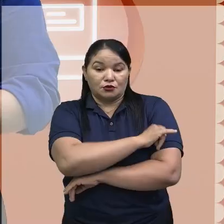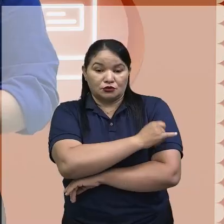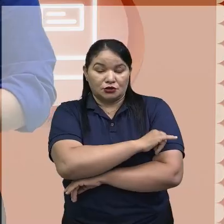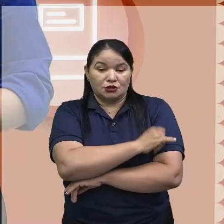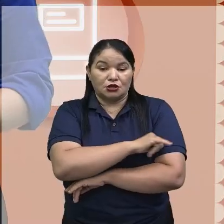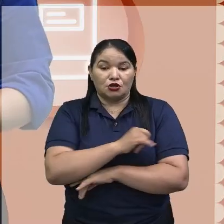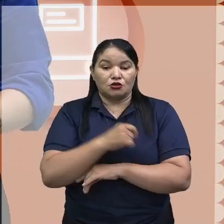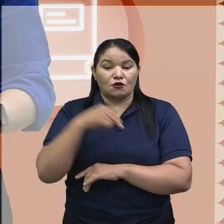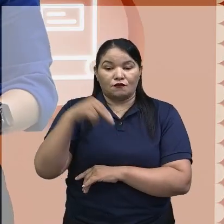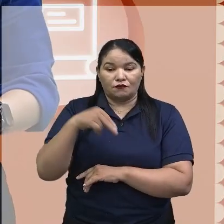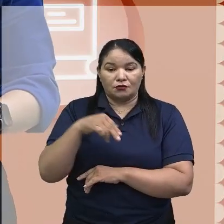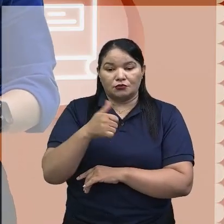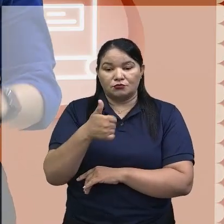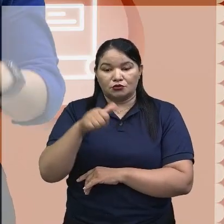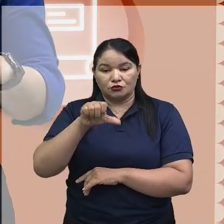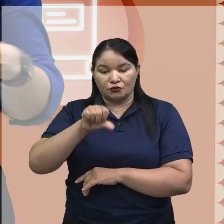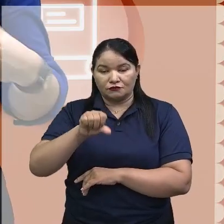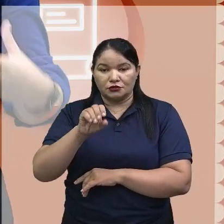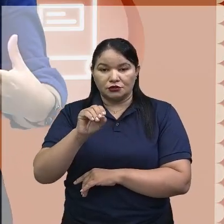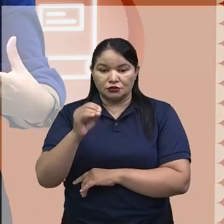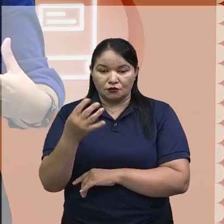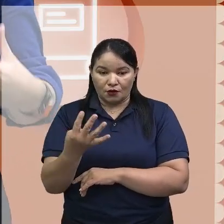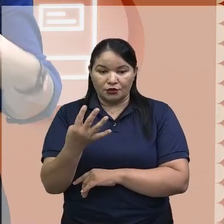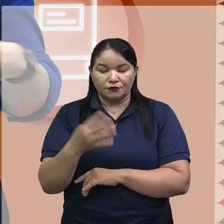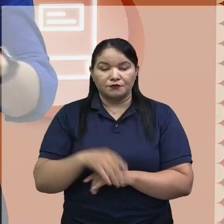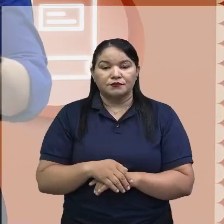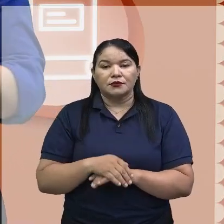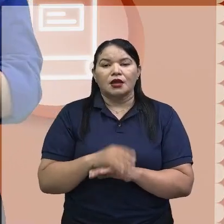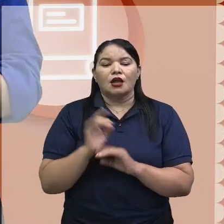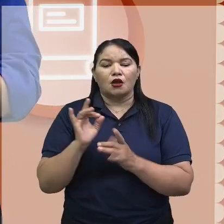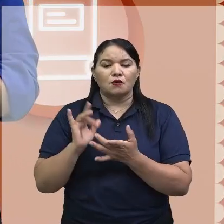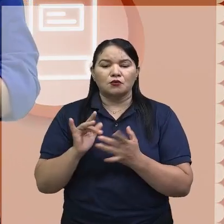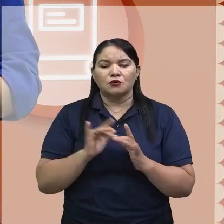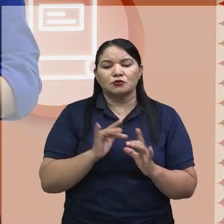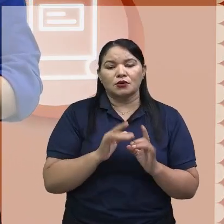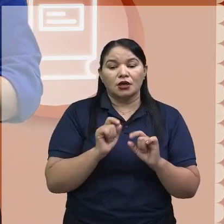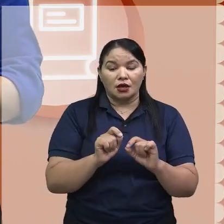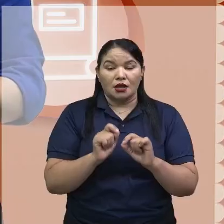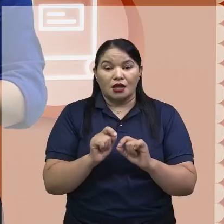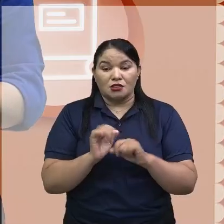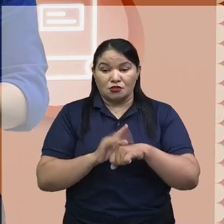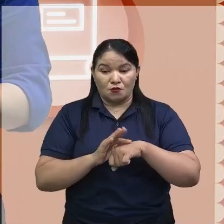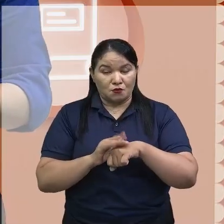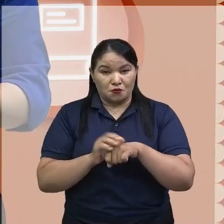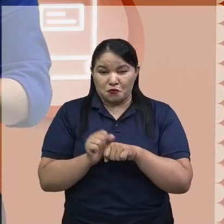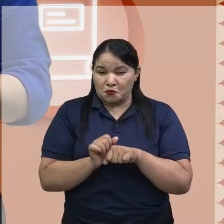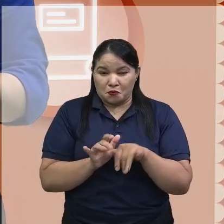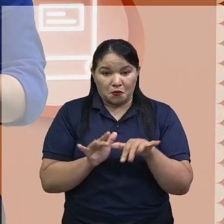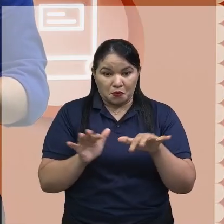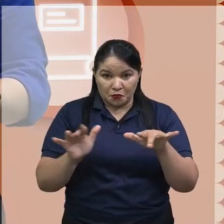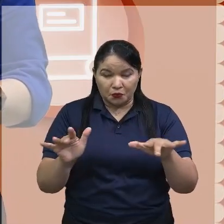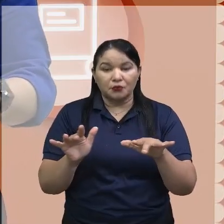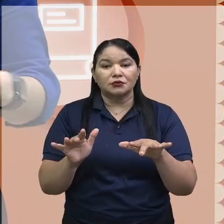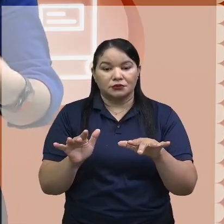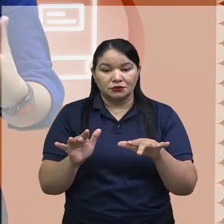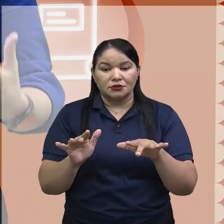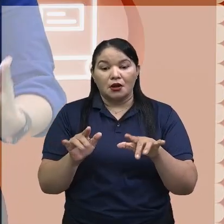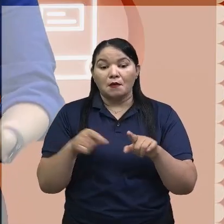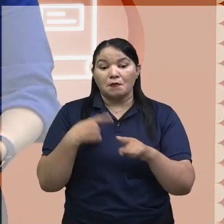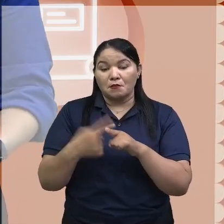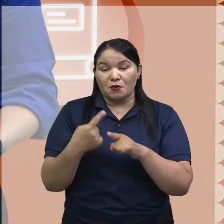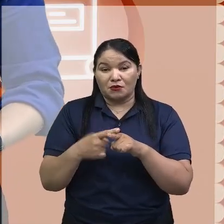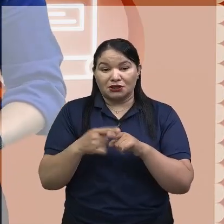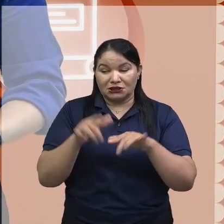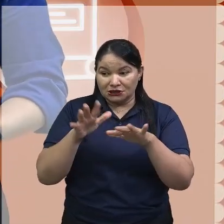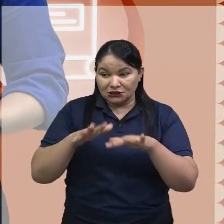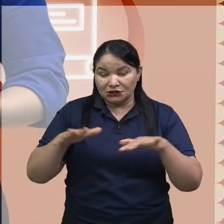ano de 1904. O contexto, ele era de proliferação de doenças devido àquele